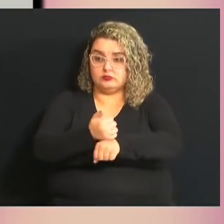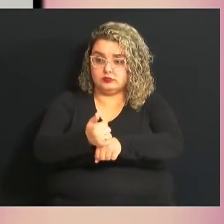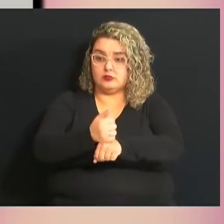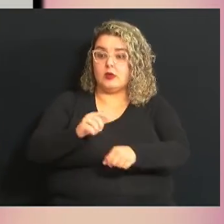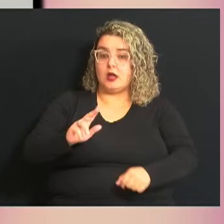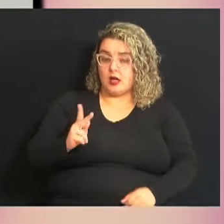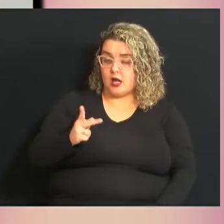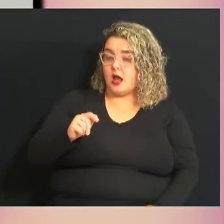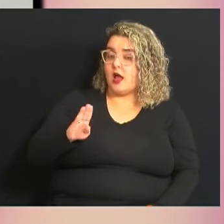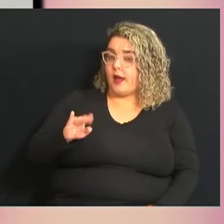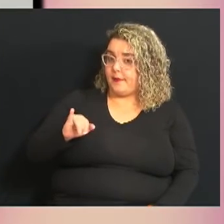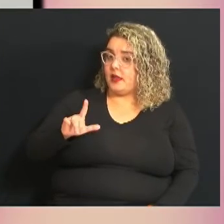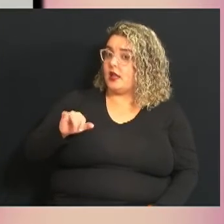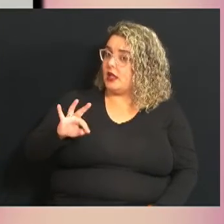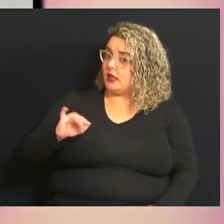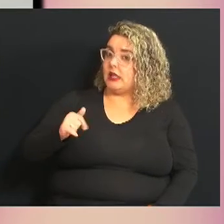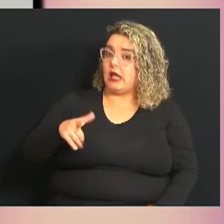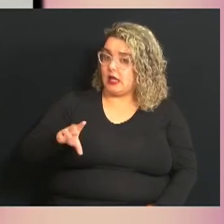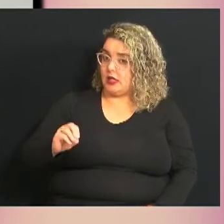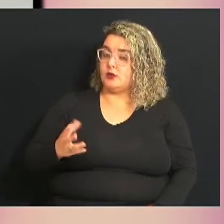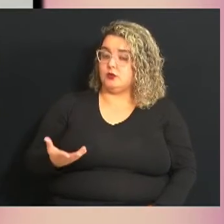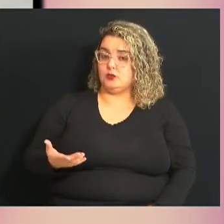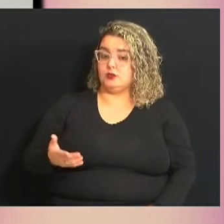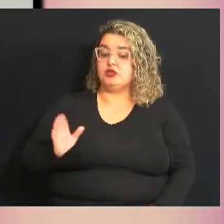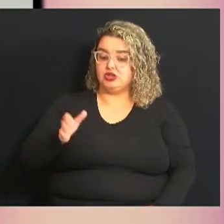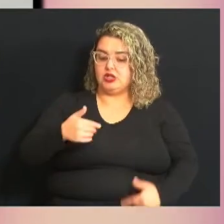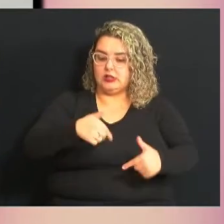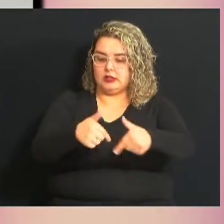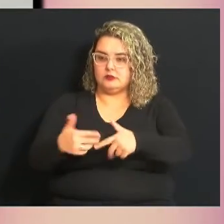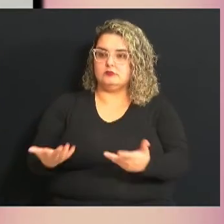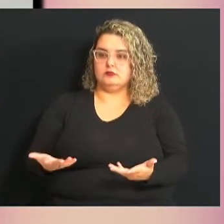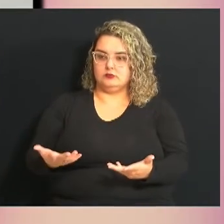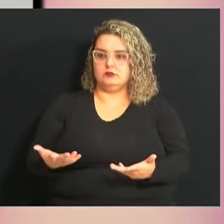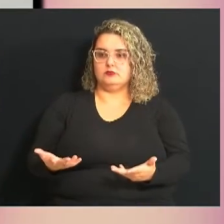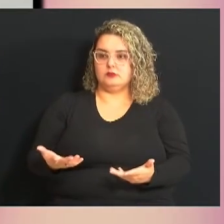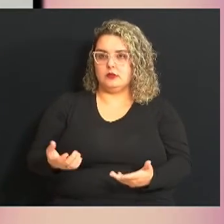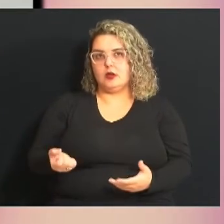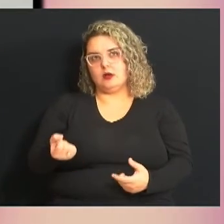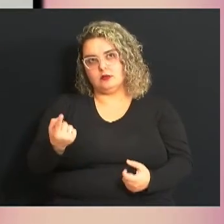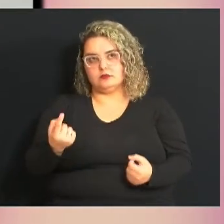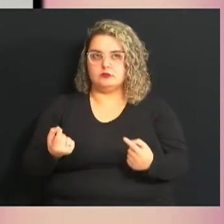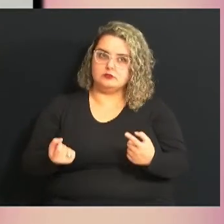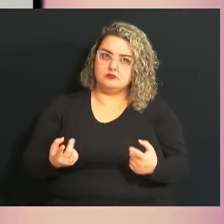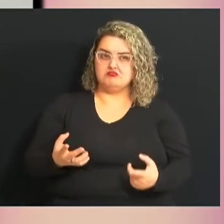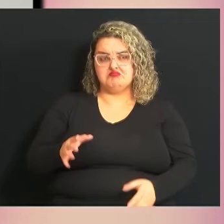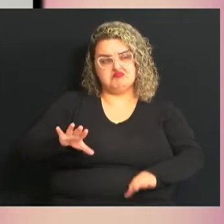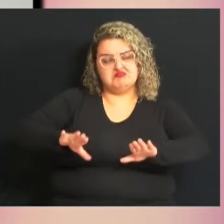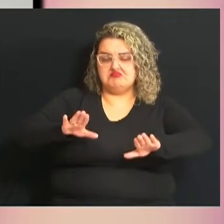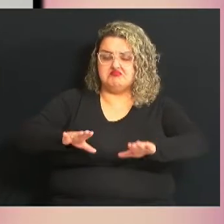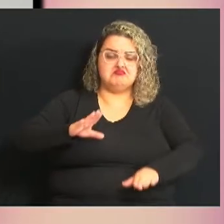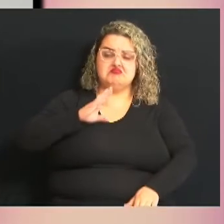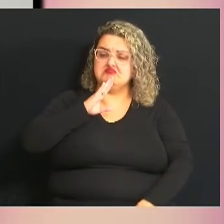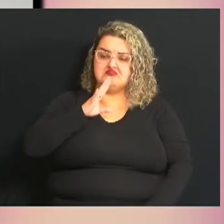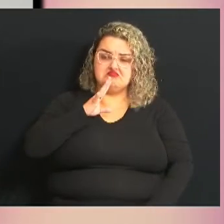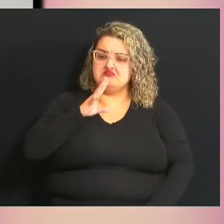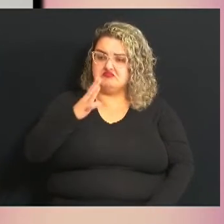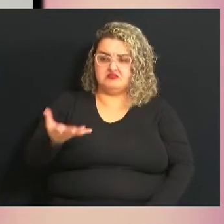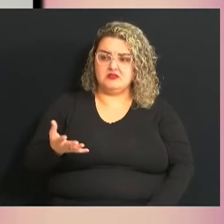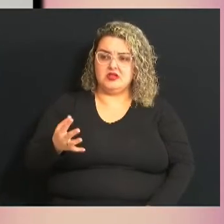né, pessoal que trabalha com a laser terapia. Alguns até podem desconhecer, né, dessa